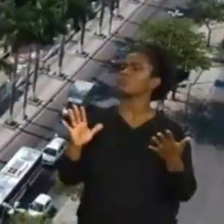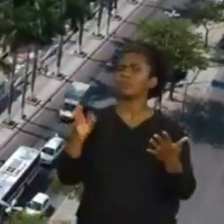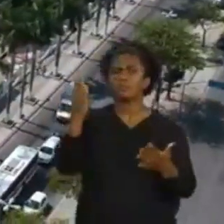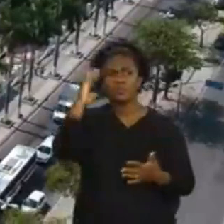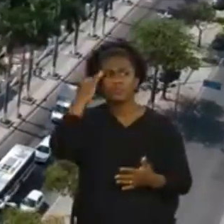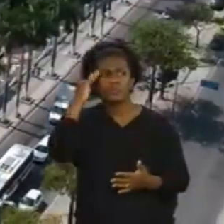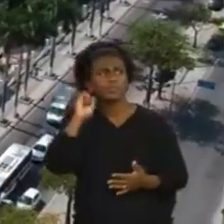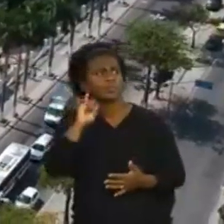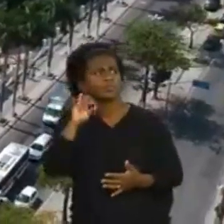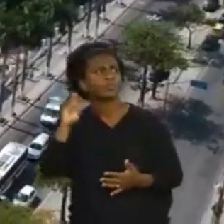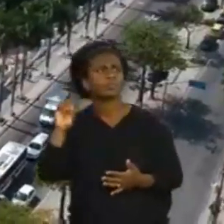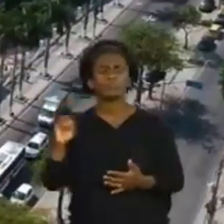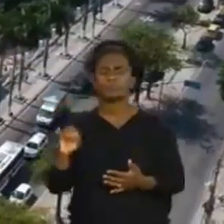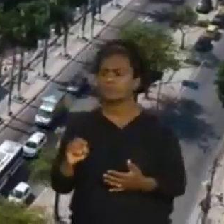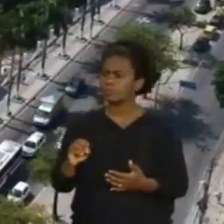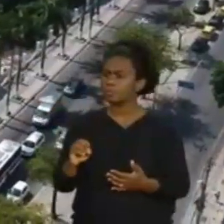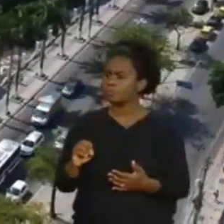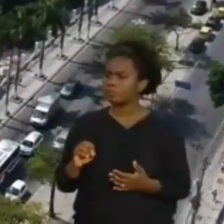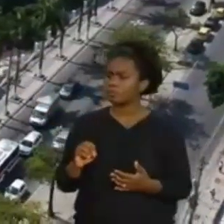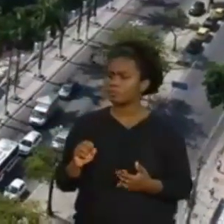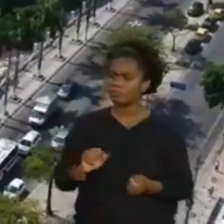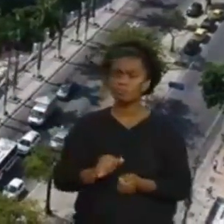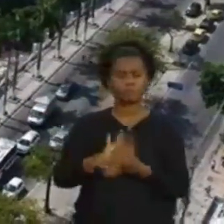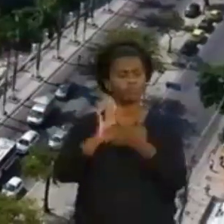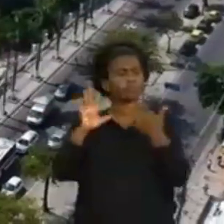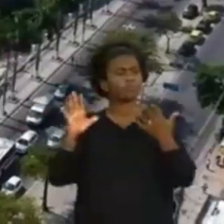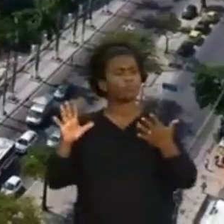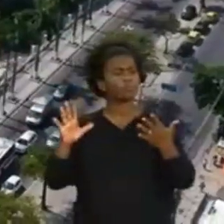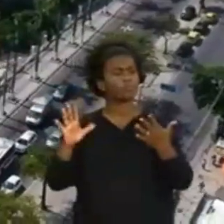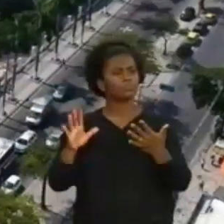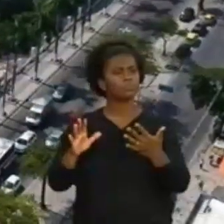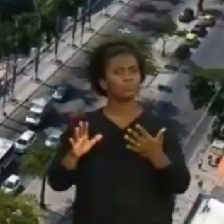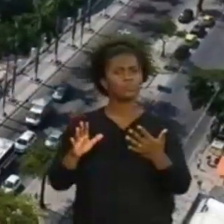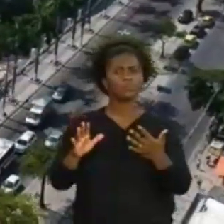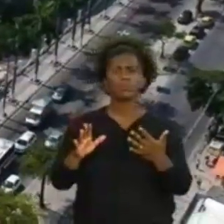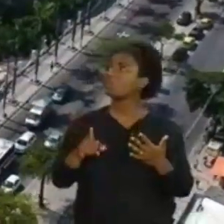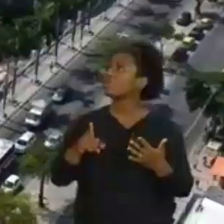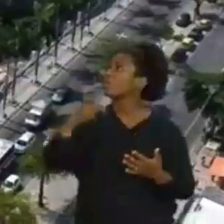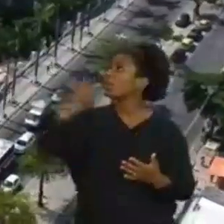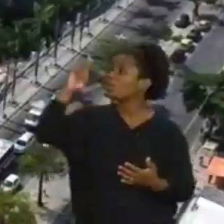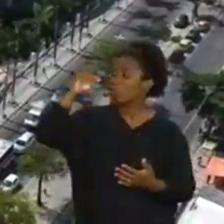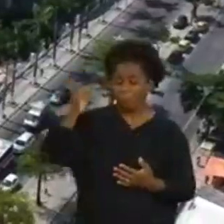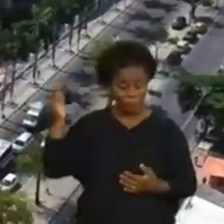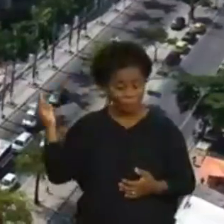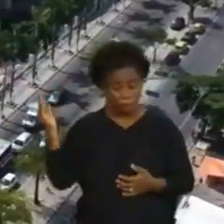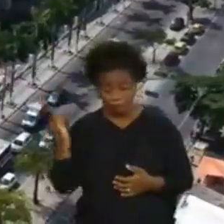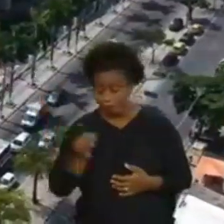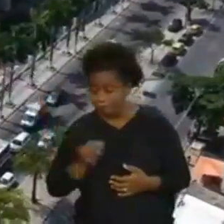Que coisa gloriosa. É a tua perfeição.